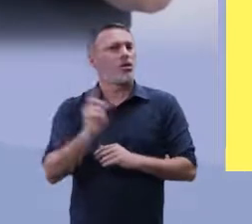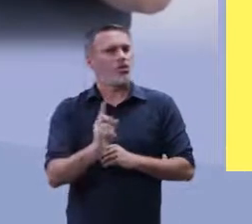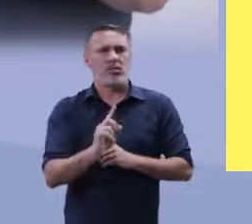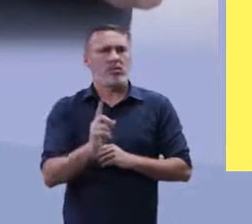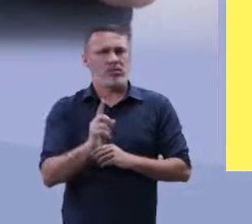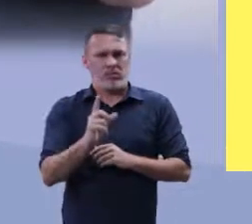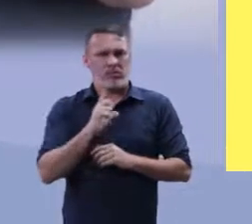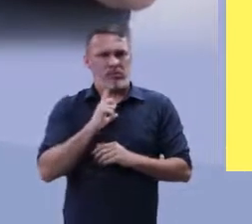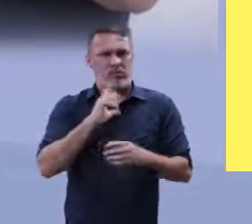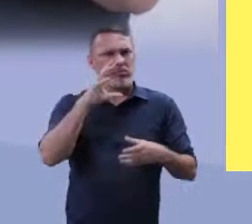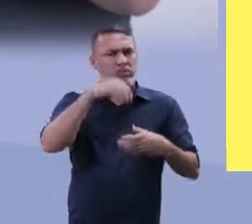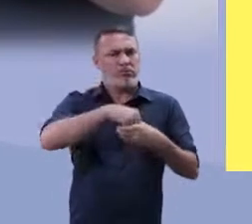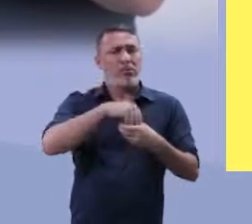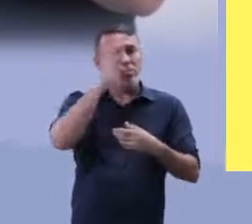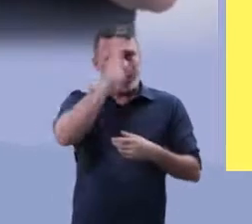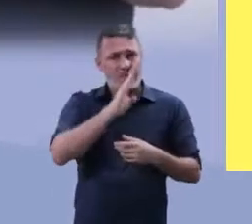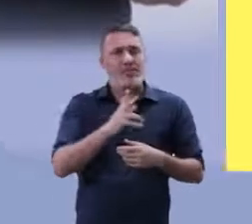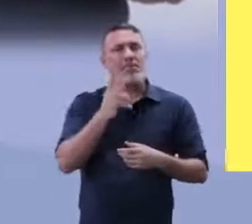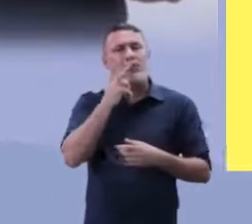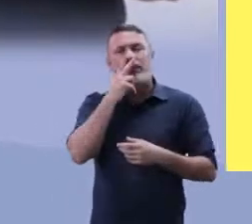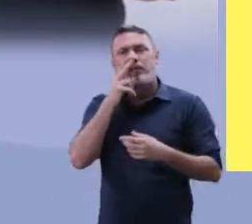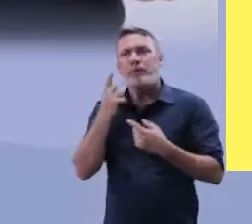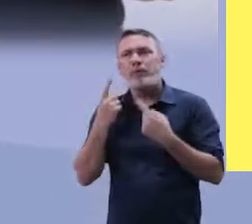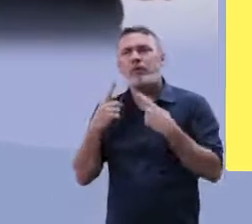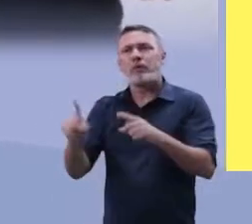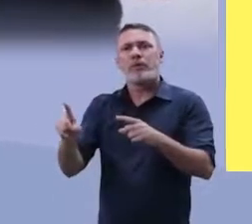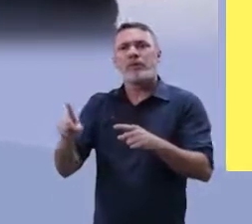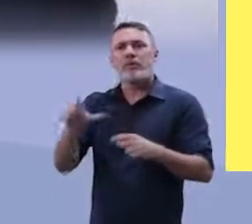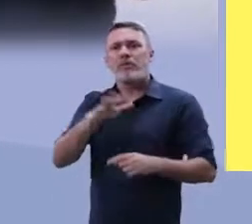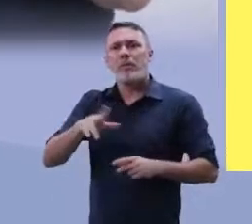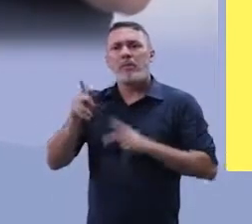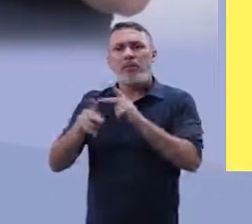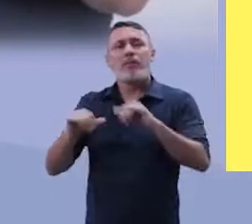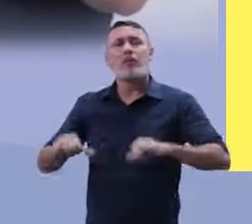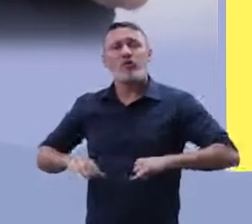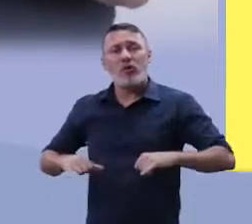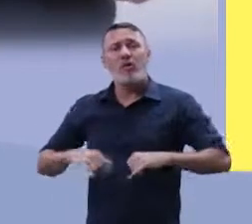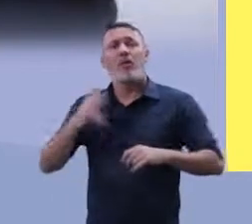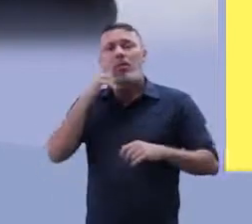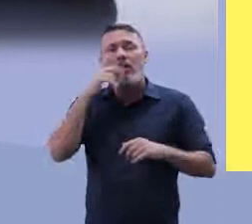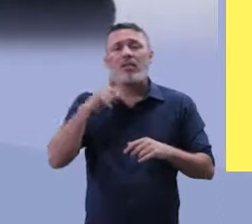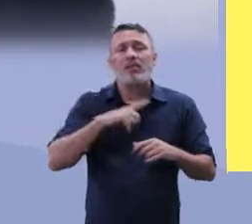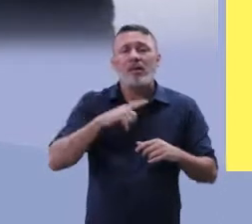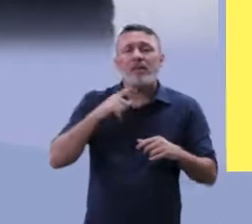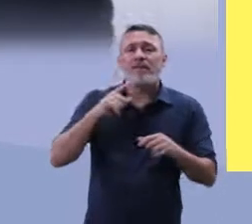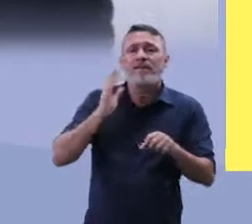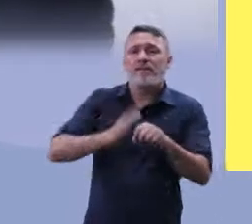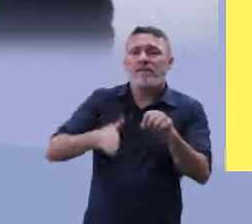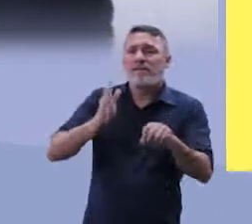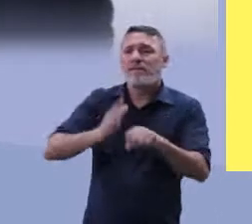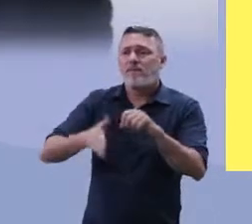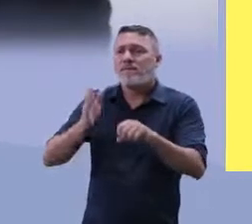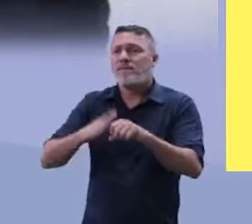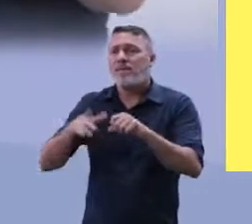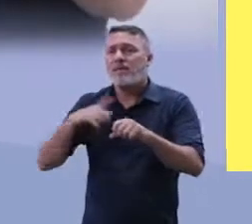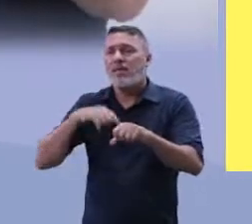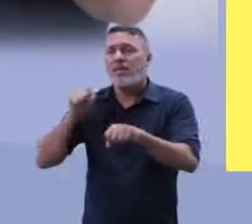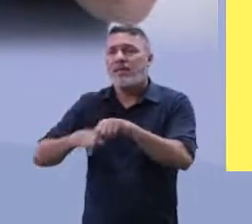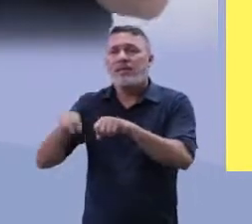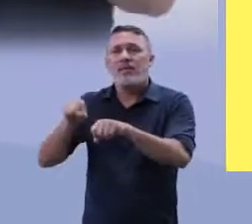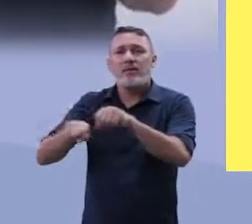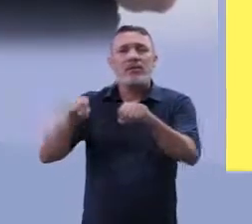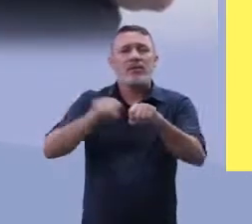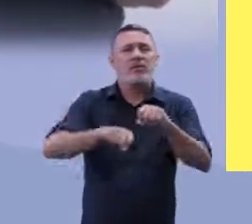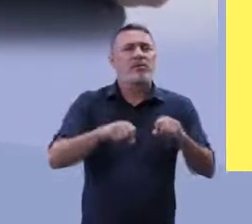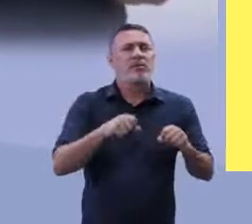pouco a pouco fazendo mal ao seu próprio povo, que está de pouco a pouco destruindo, que está pouco a